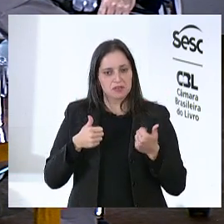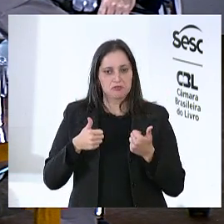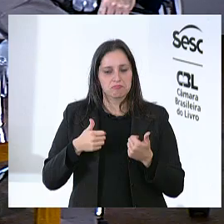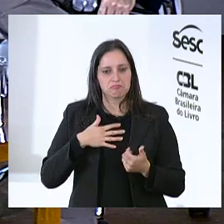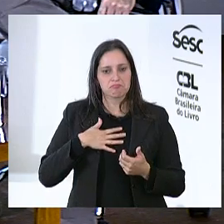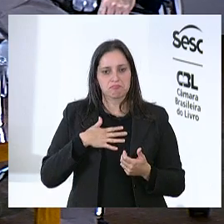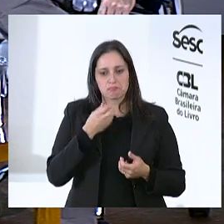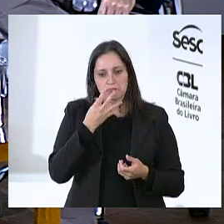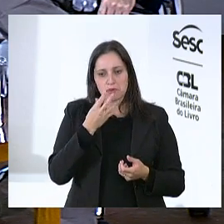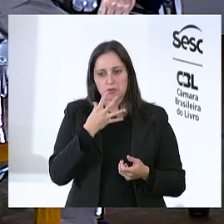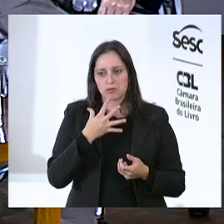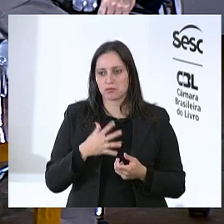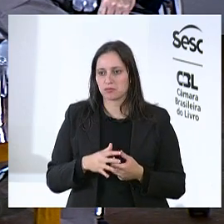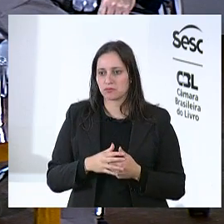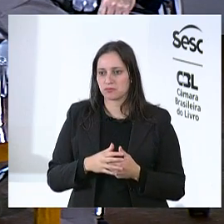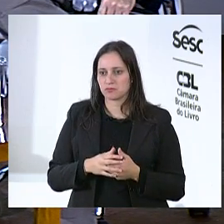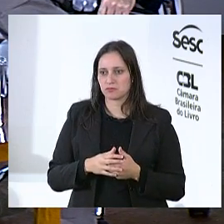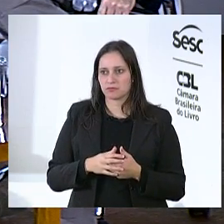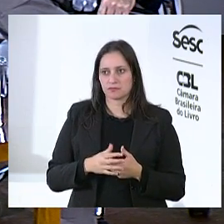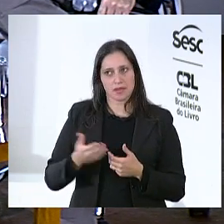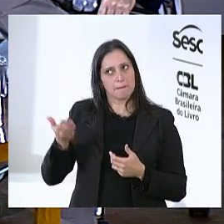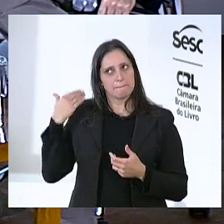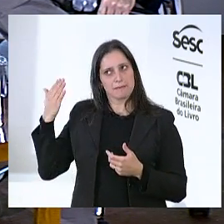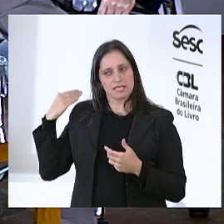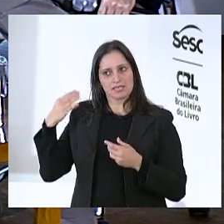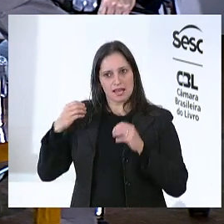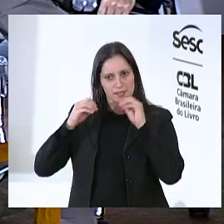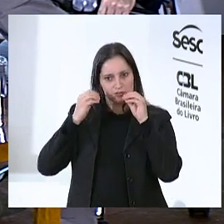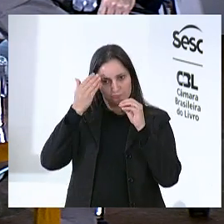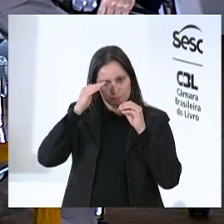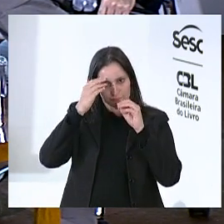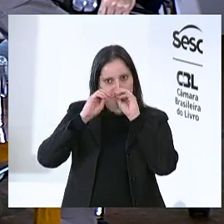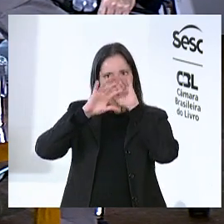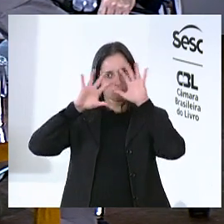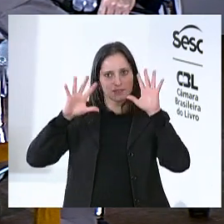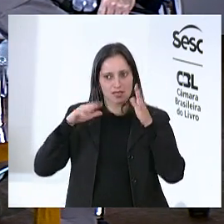Eu acho que eu era muito mais claro na época do que sou agora, viu?